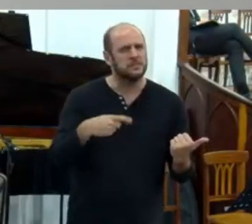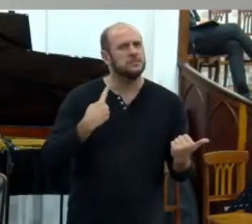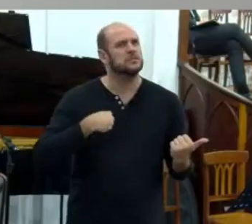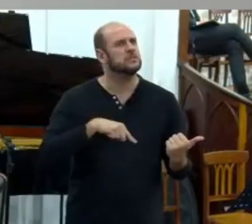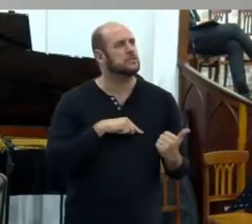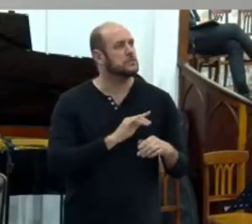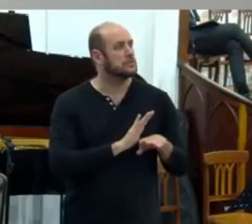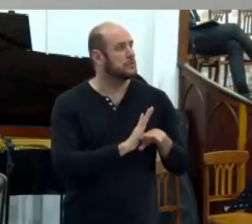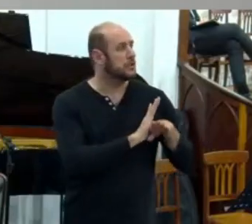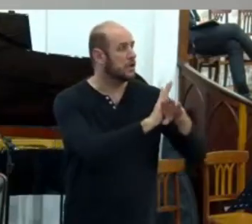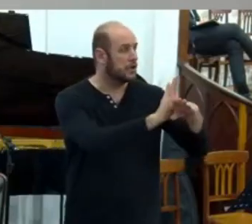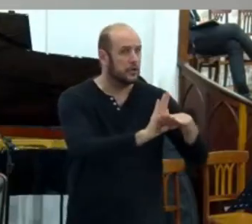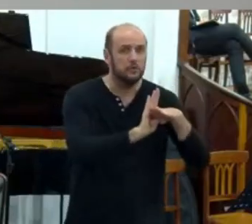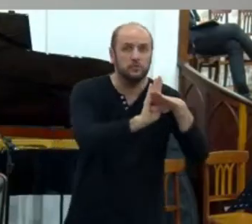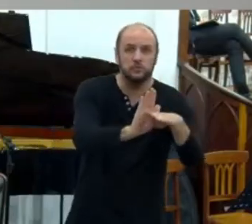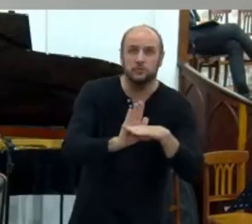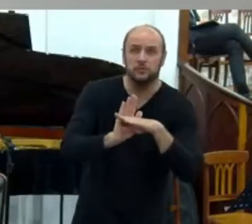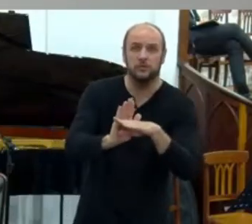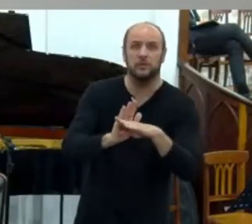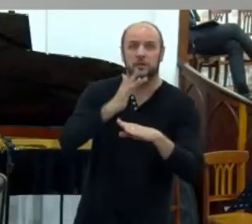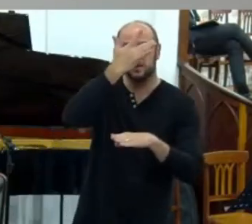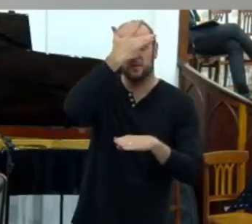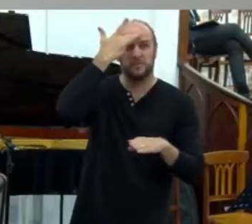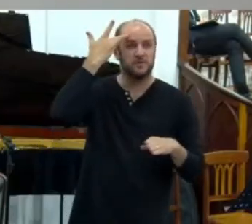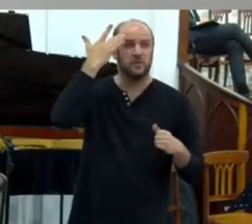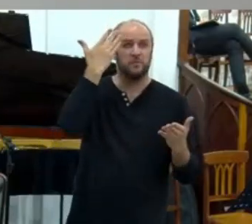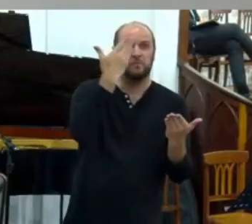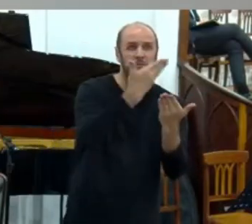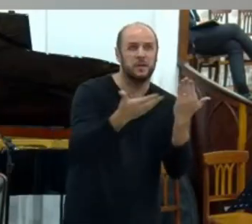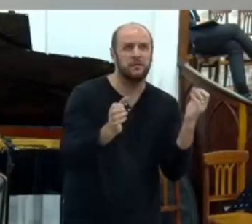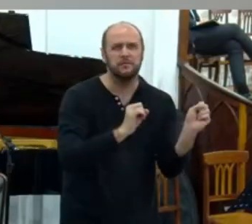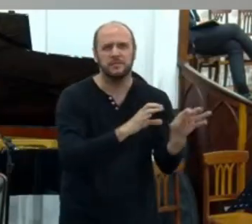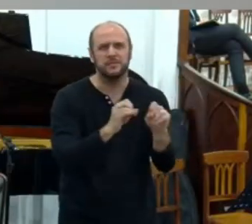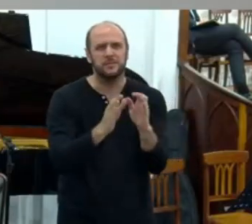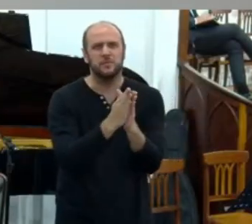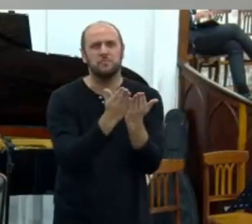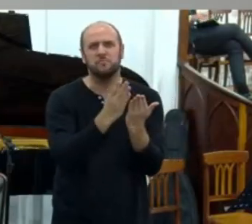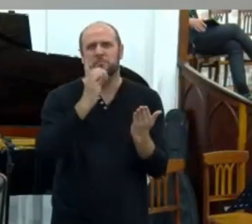outros irmãos que perderam de vista o ensino bíblico,